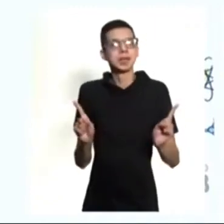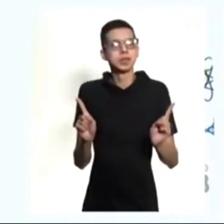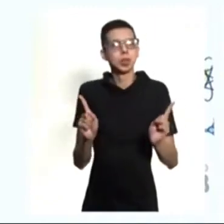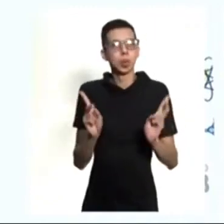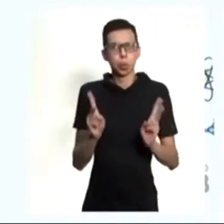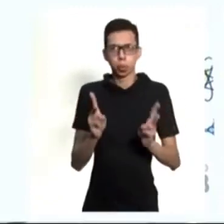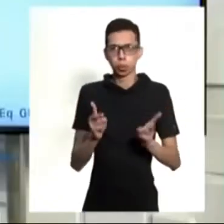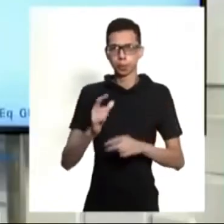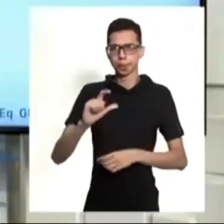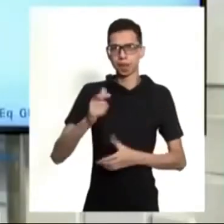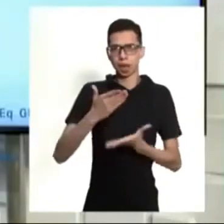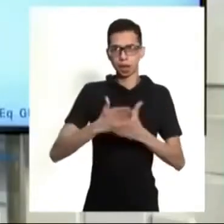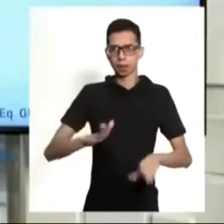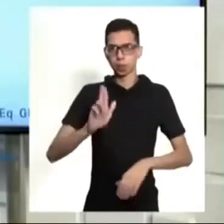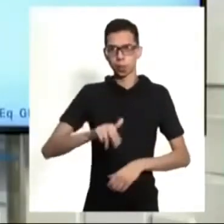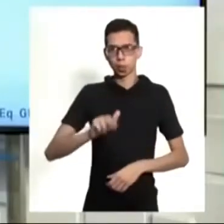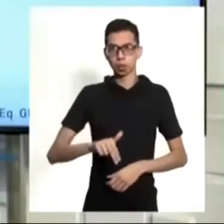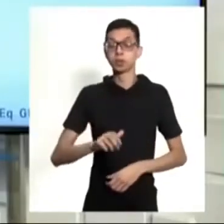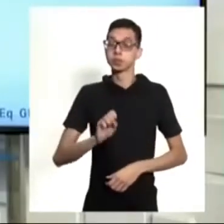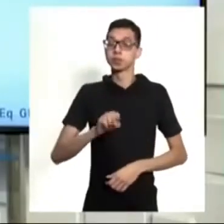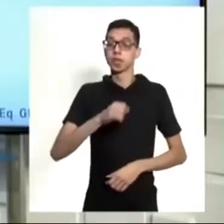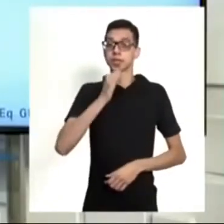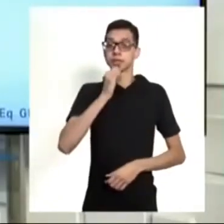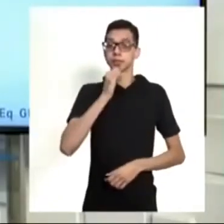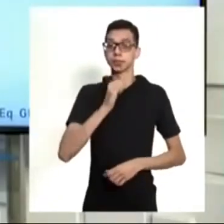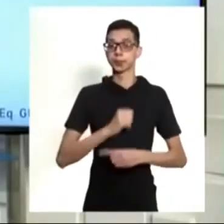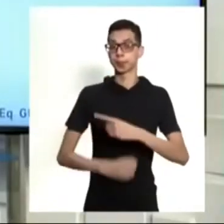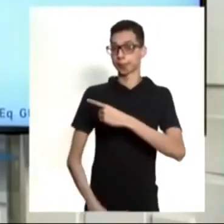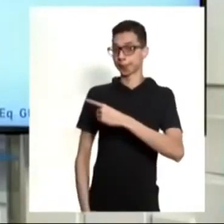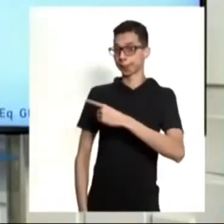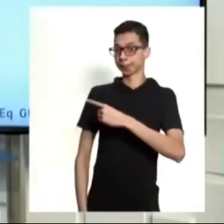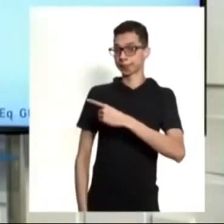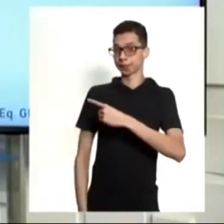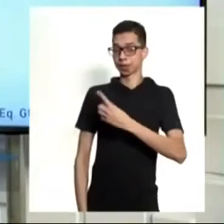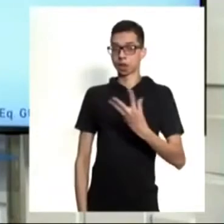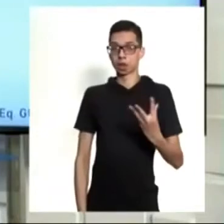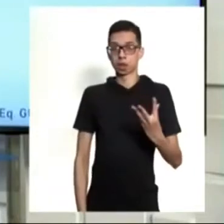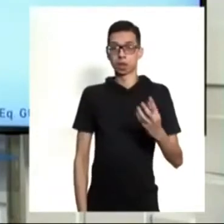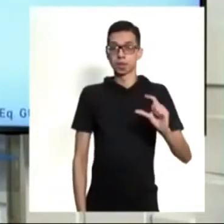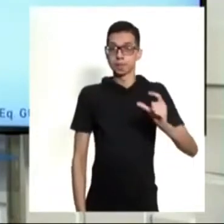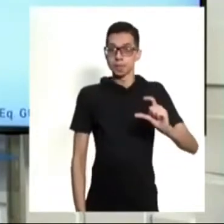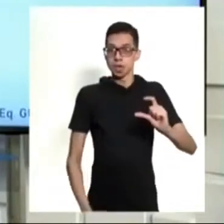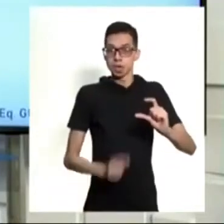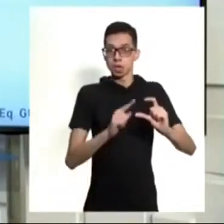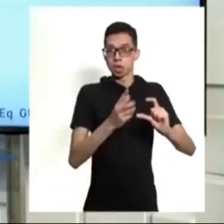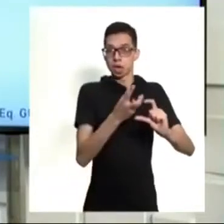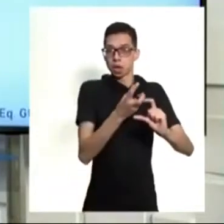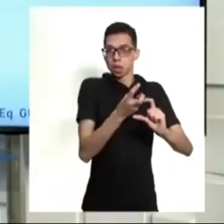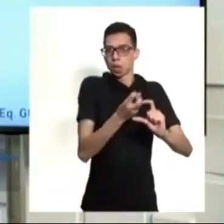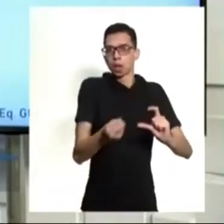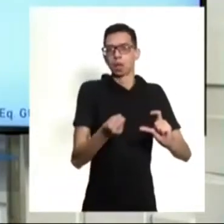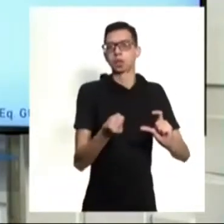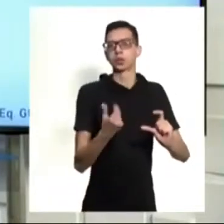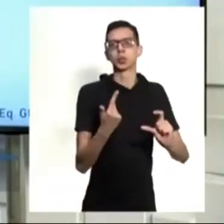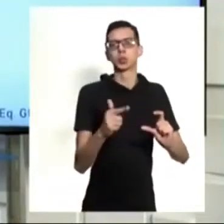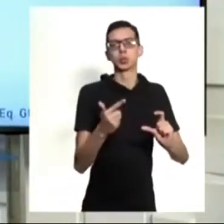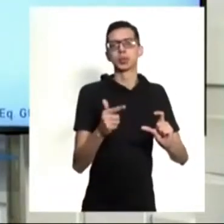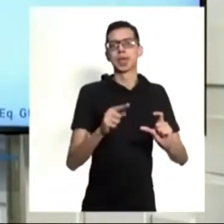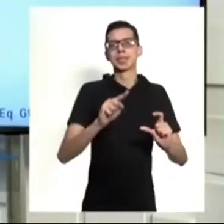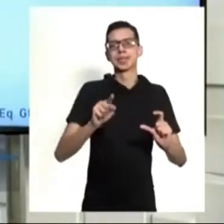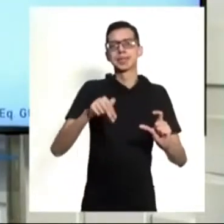Essa pilha não acaba nunca? Sim. Quando você corroer todo esse metal aqui, você não tem zinco mais para passar para zinco 2+ e gerar